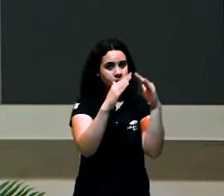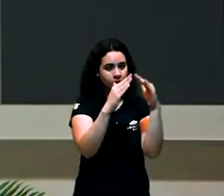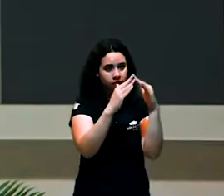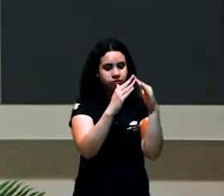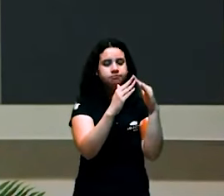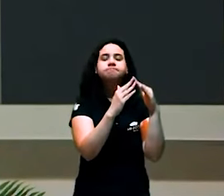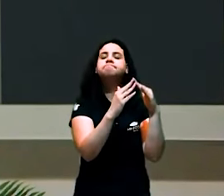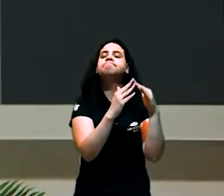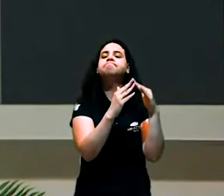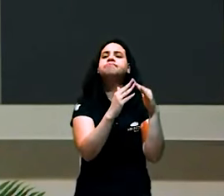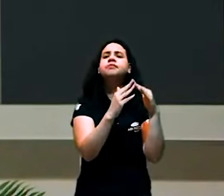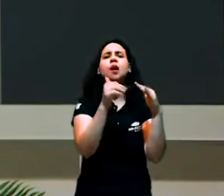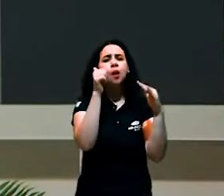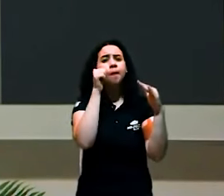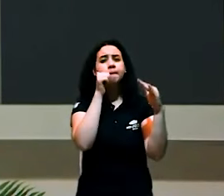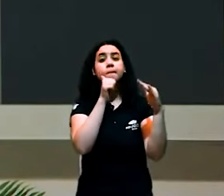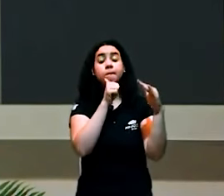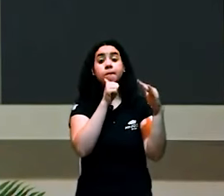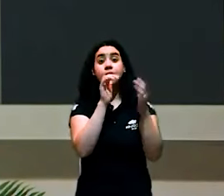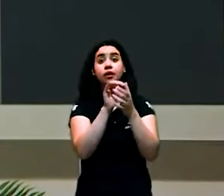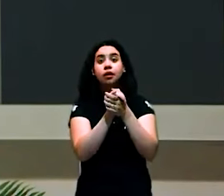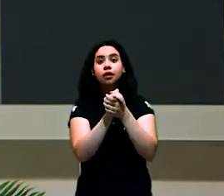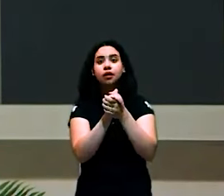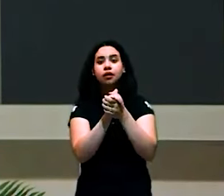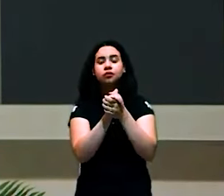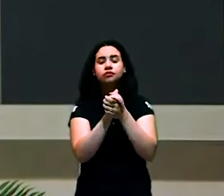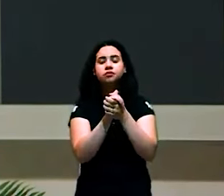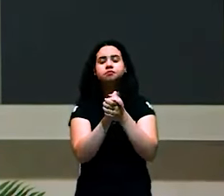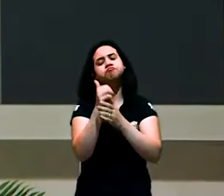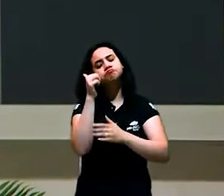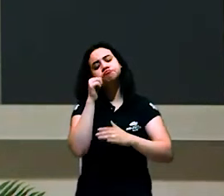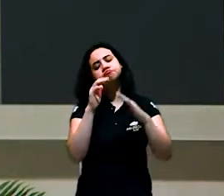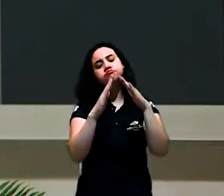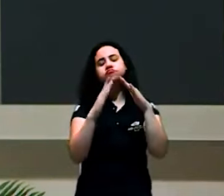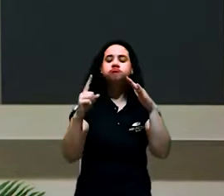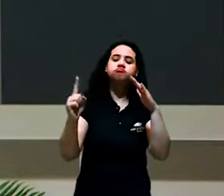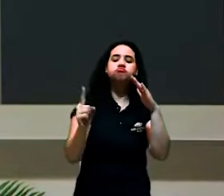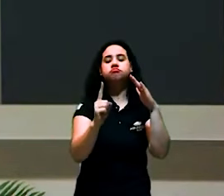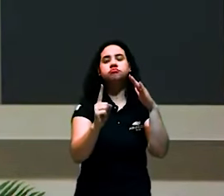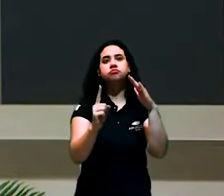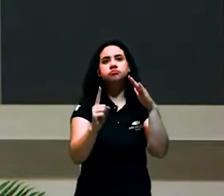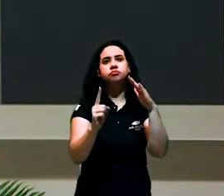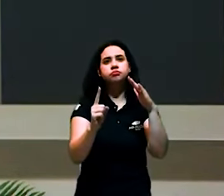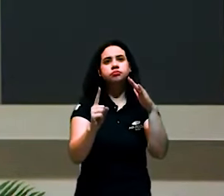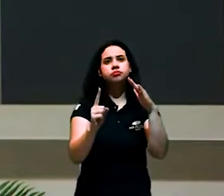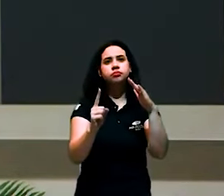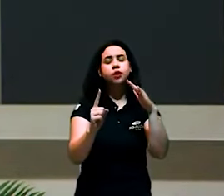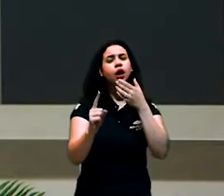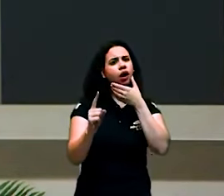camarada às 2 da manhã foi em casa jantar e não ia nunca embora. E aí, no momento que você quer que a visita vá embora,